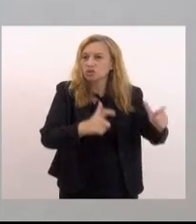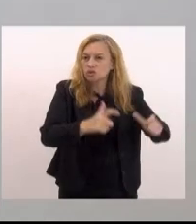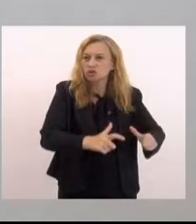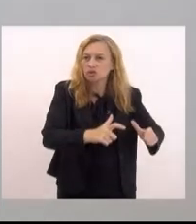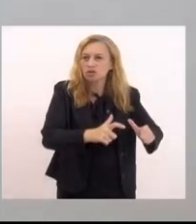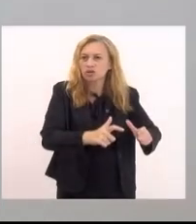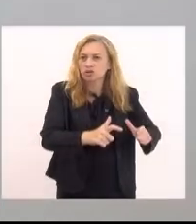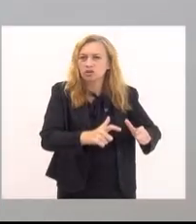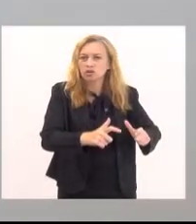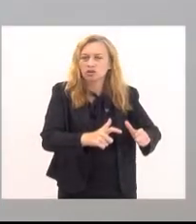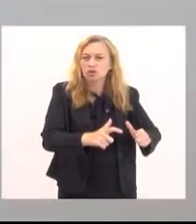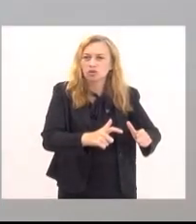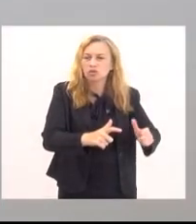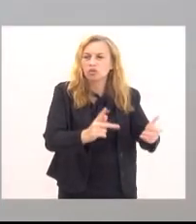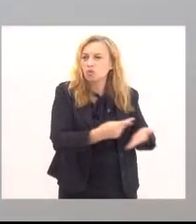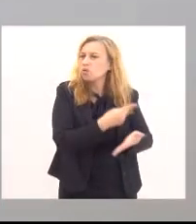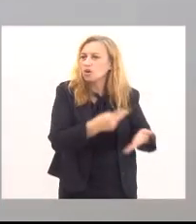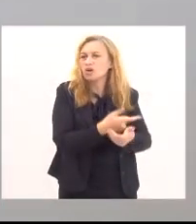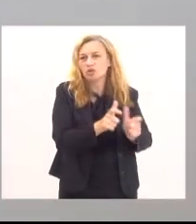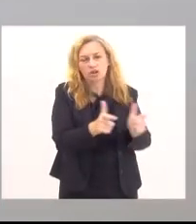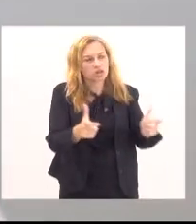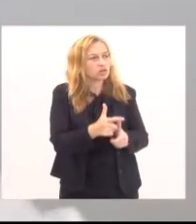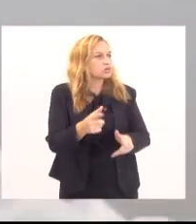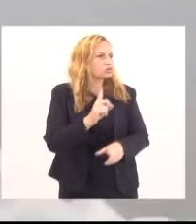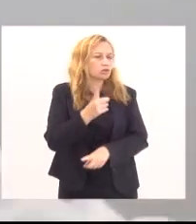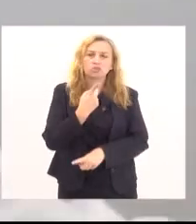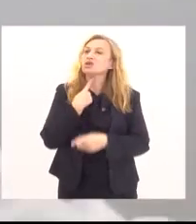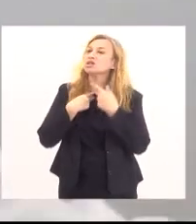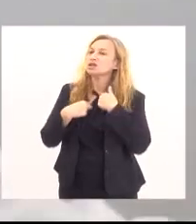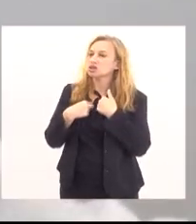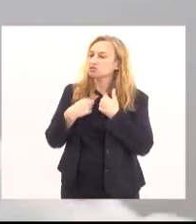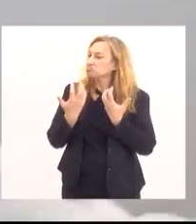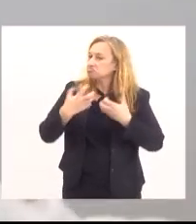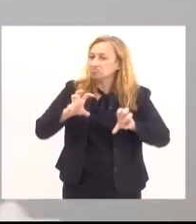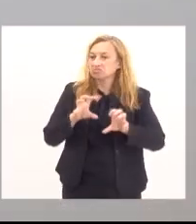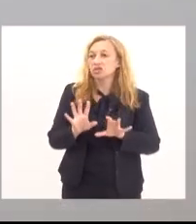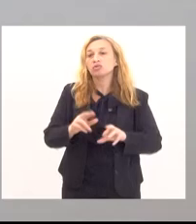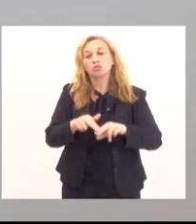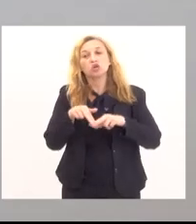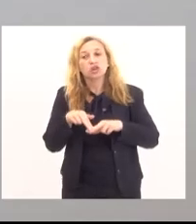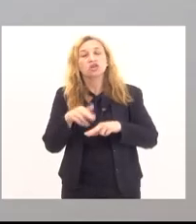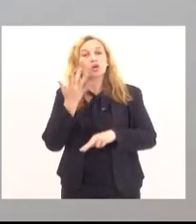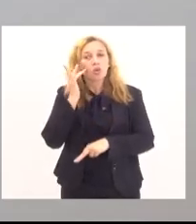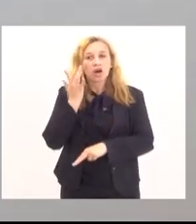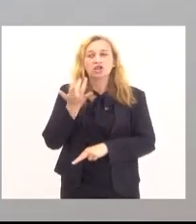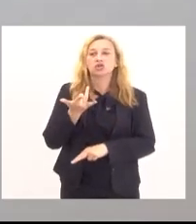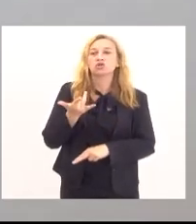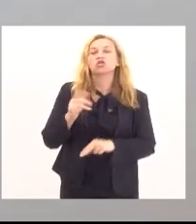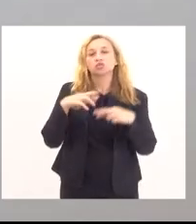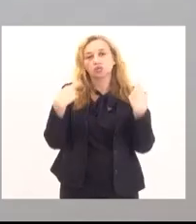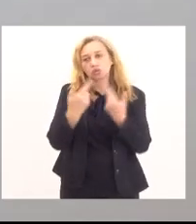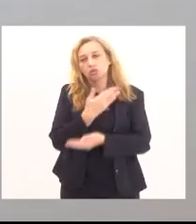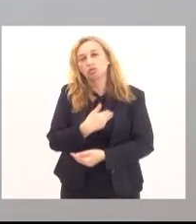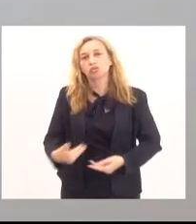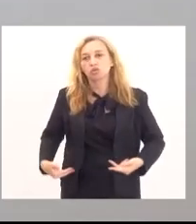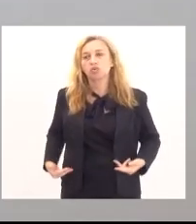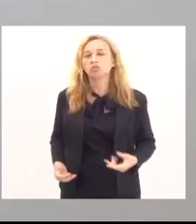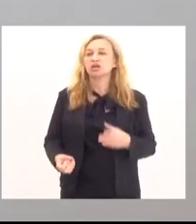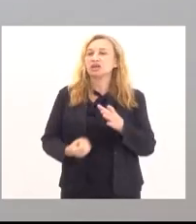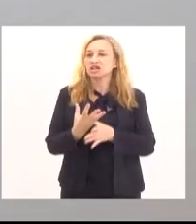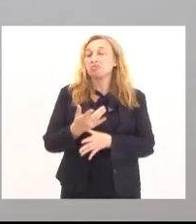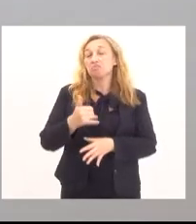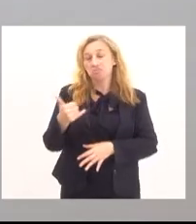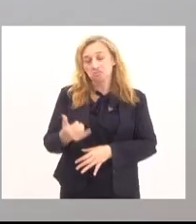mancha urbana. E isso daí é o que nós não desejamos nem queremos. Portanto, eu acho que a audiência pública realizada